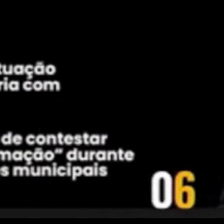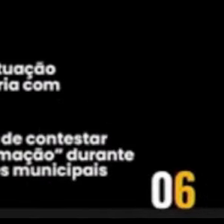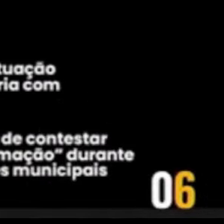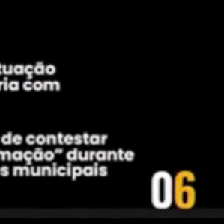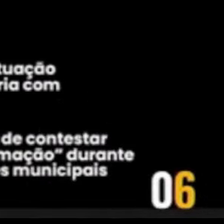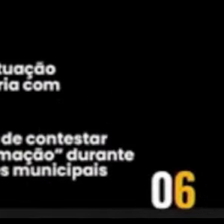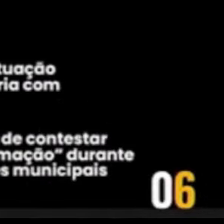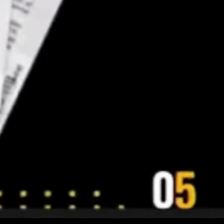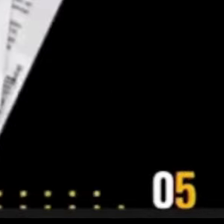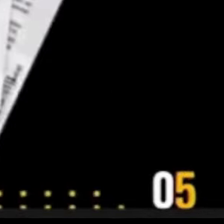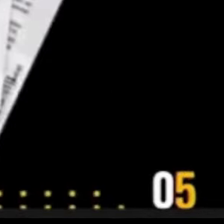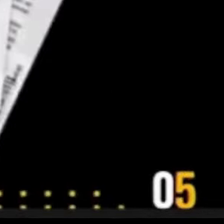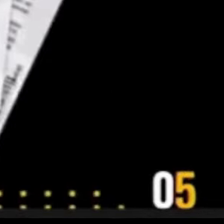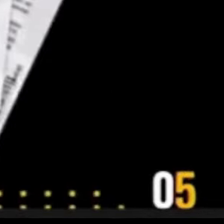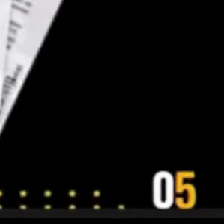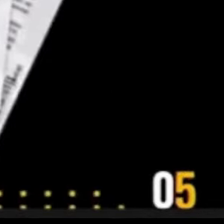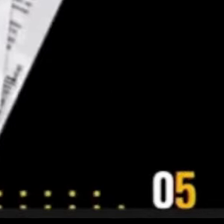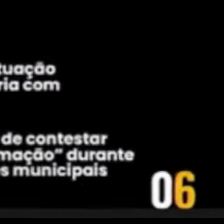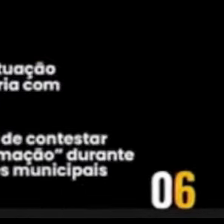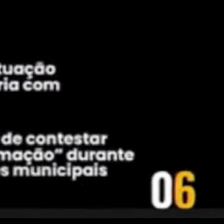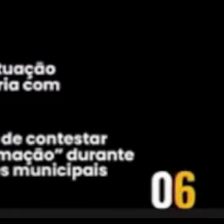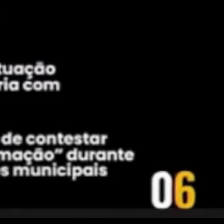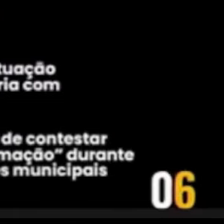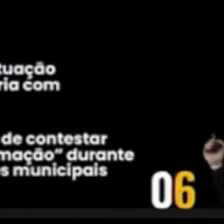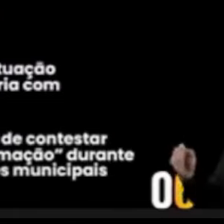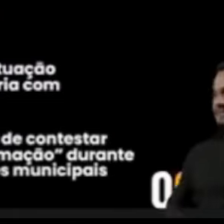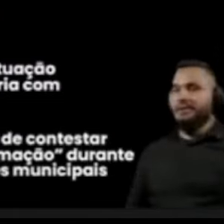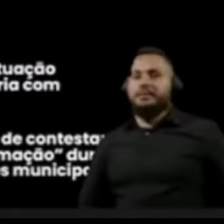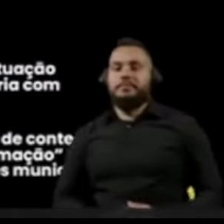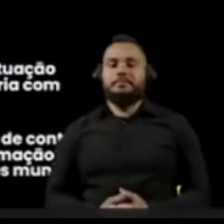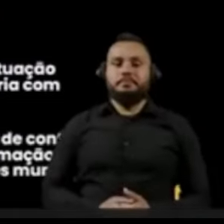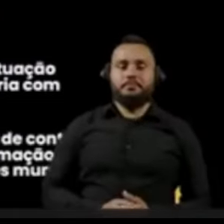desse não teve.